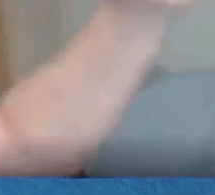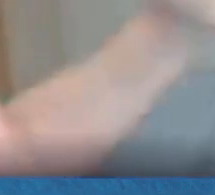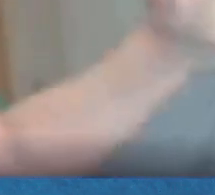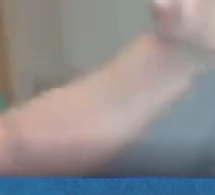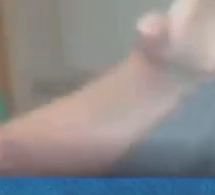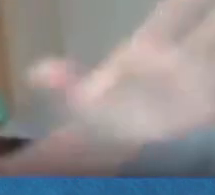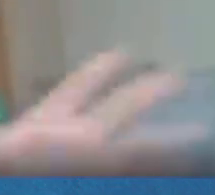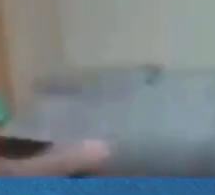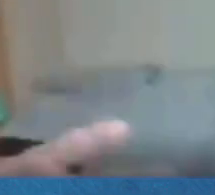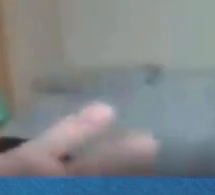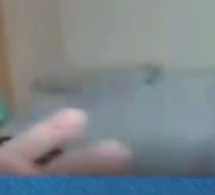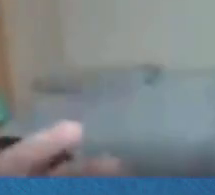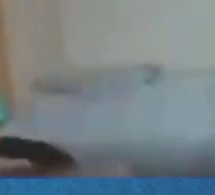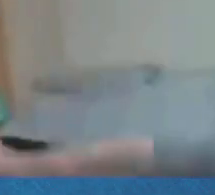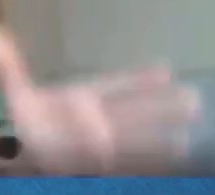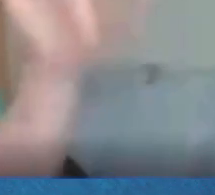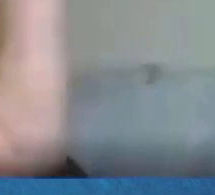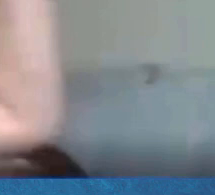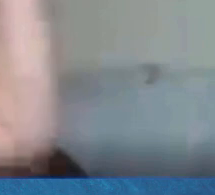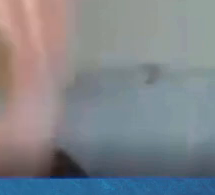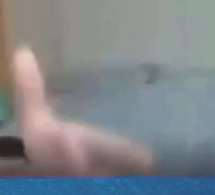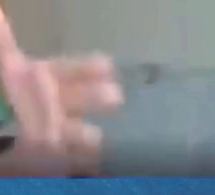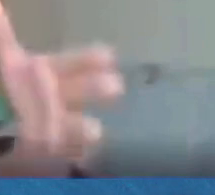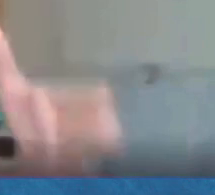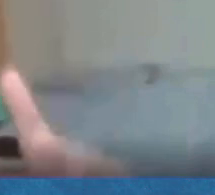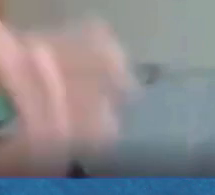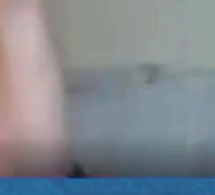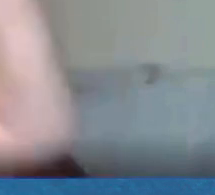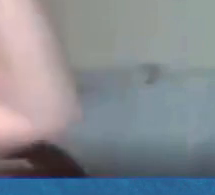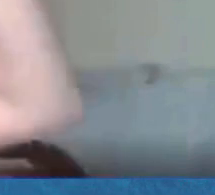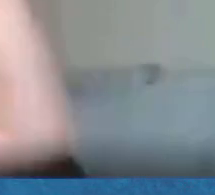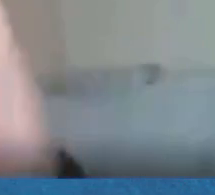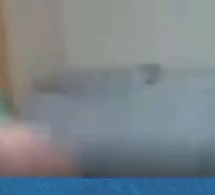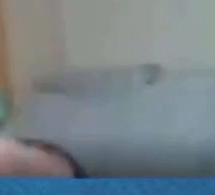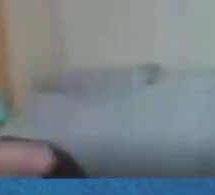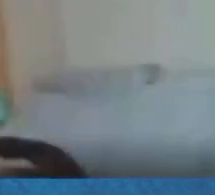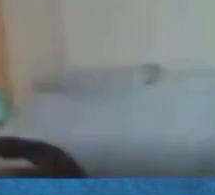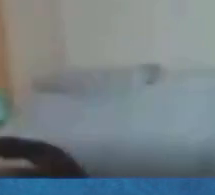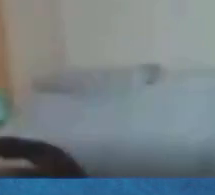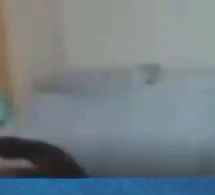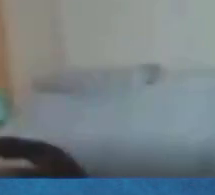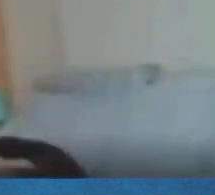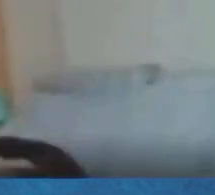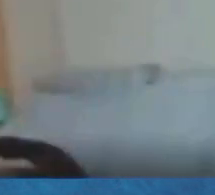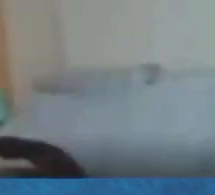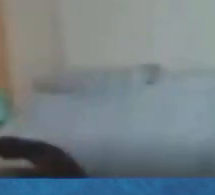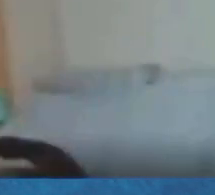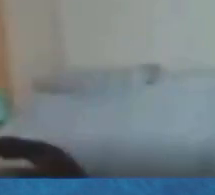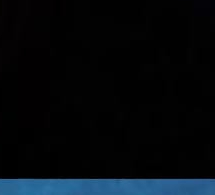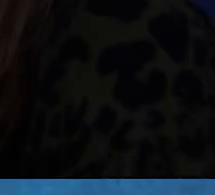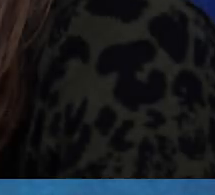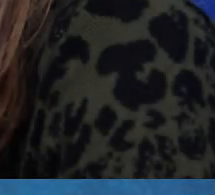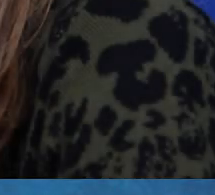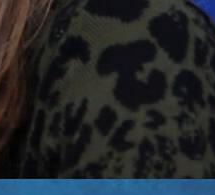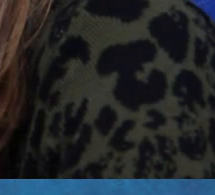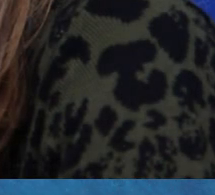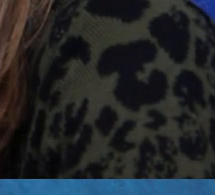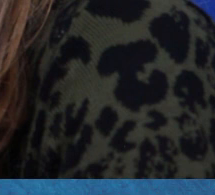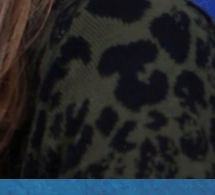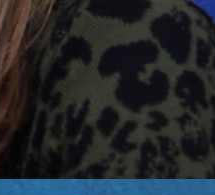prova estatística que eu tenho até hoje que hidroxicloroquina, que ivermectina funciona.